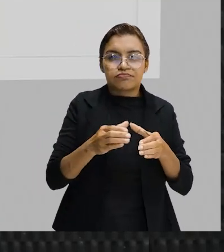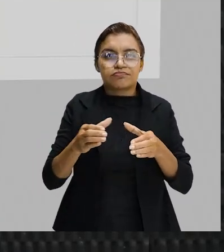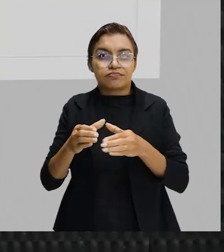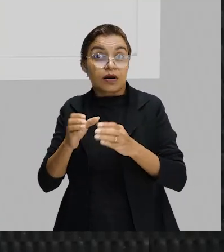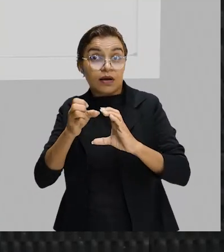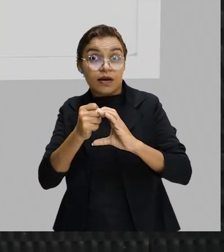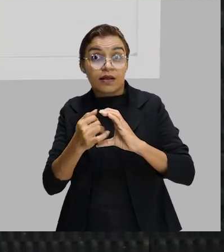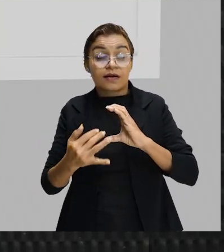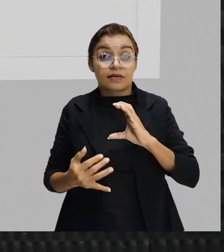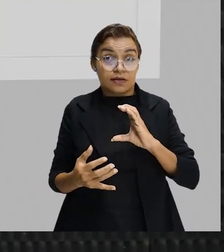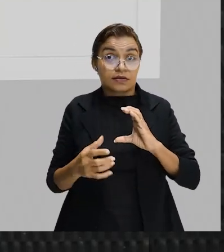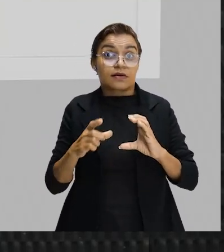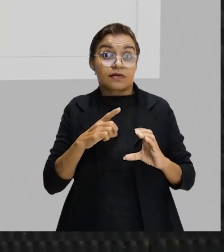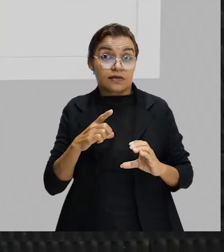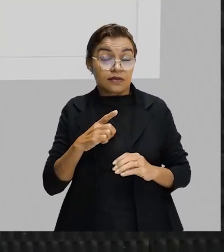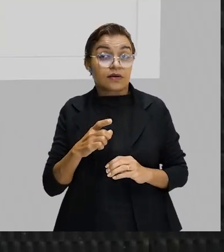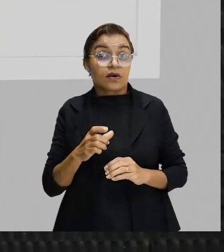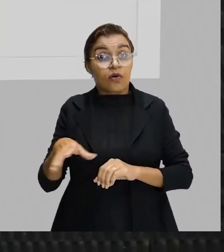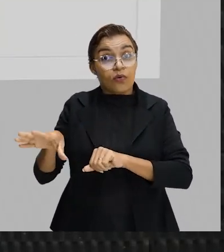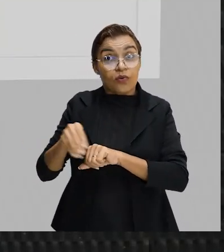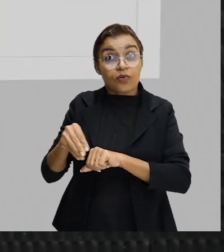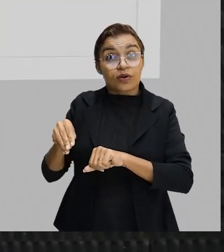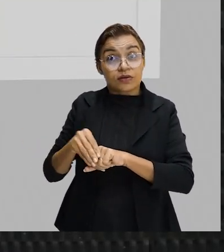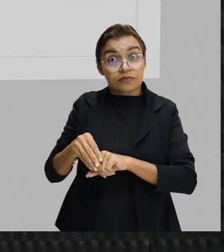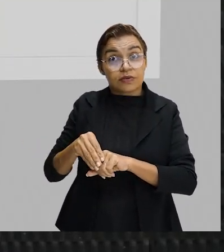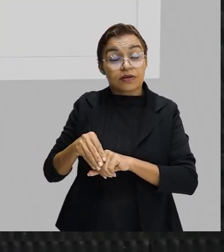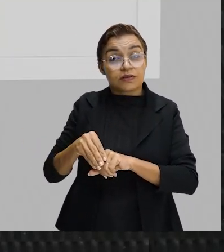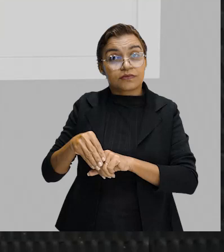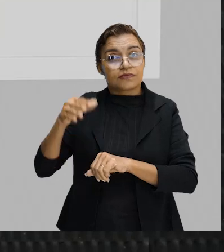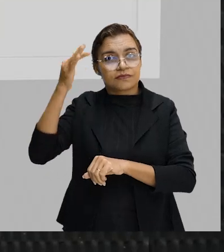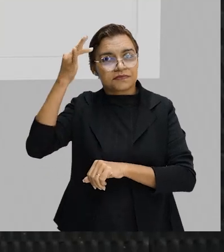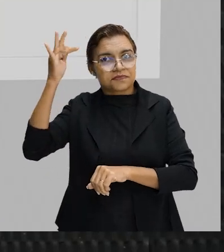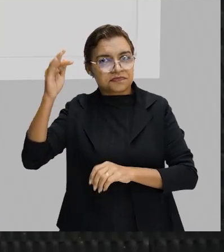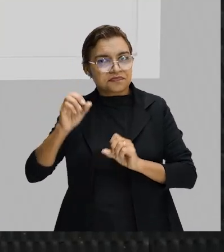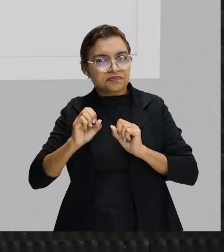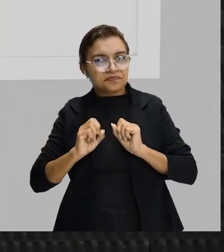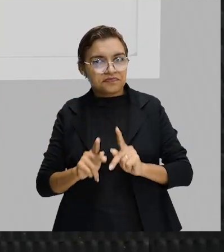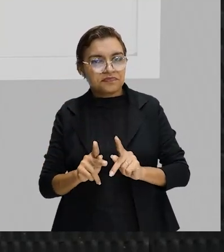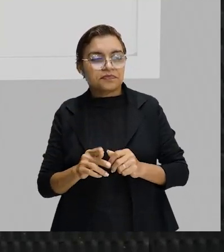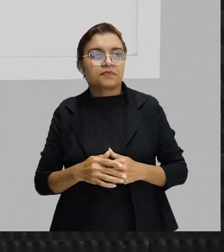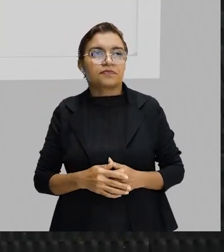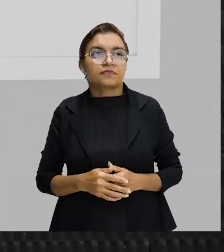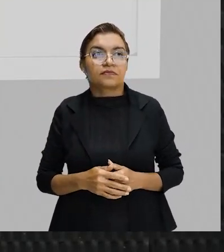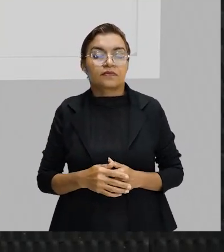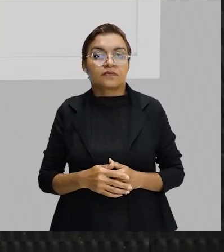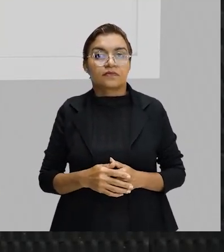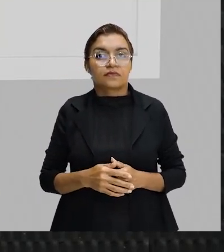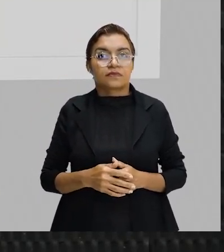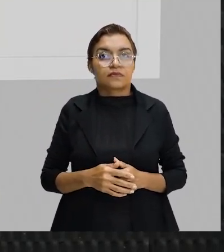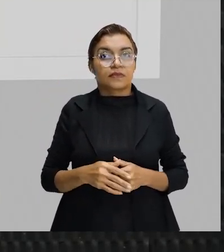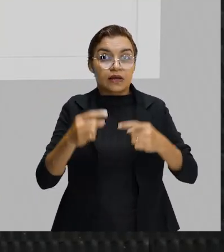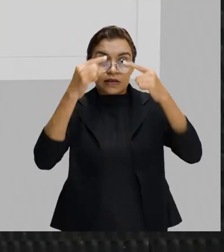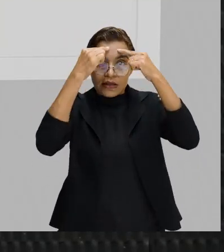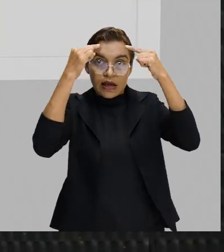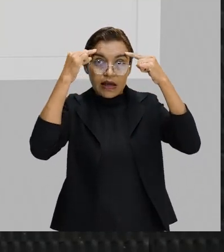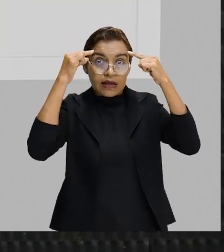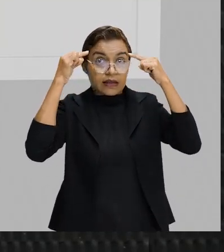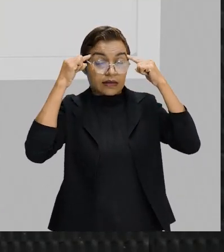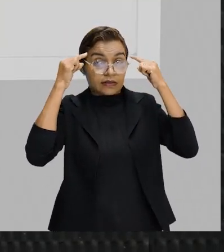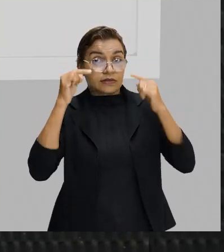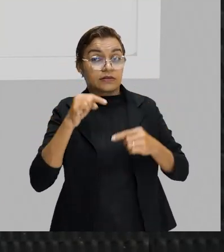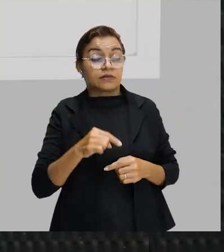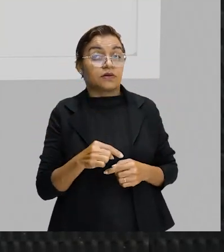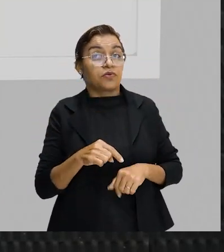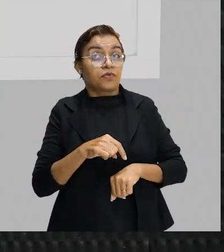pertencem ao conhecimento filosófico, correto? Então, na Hélade ou na Grécia,